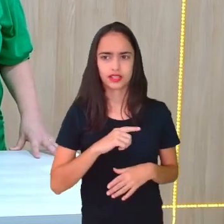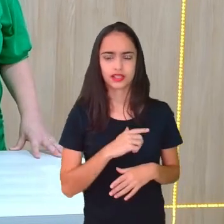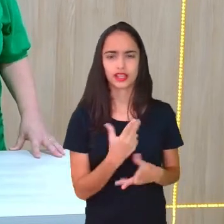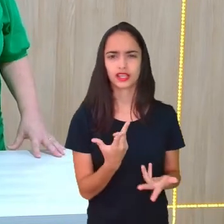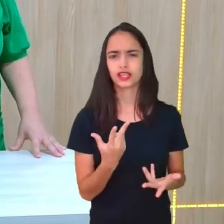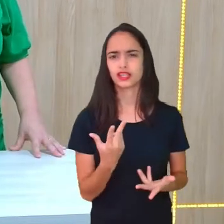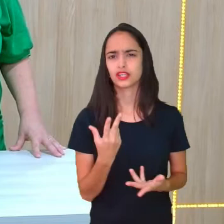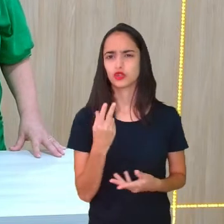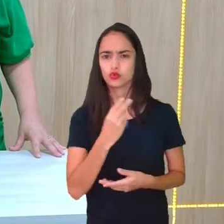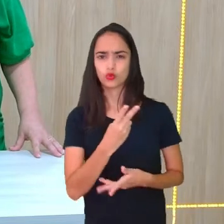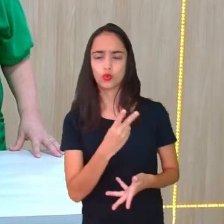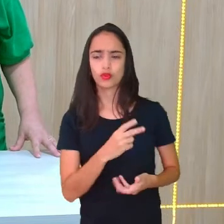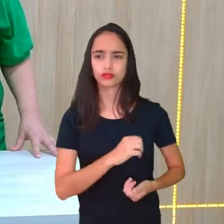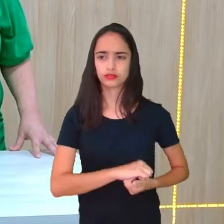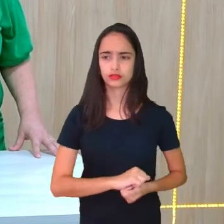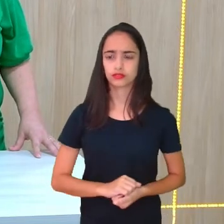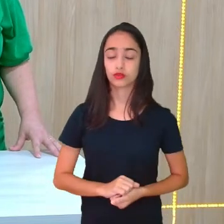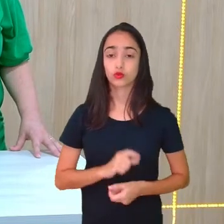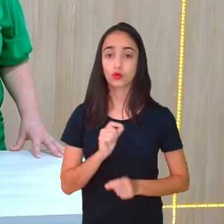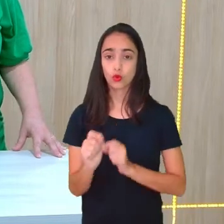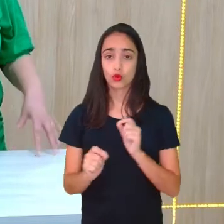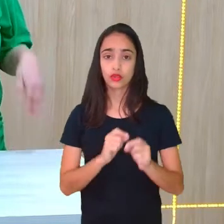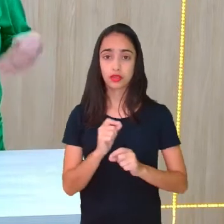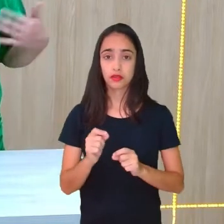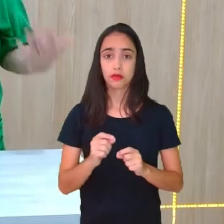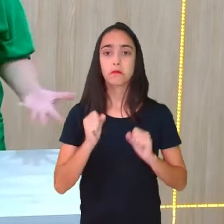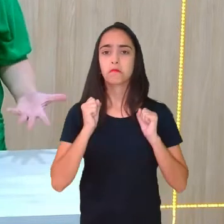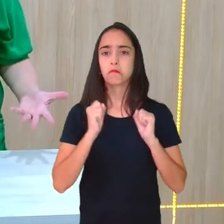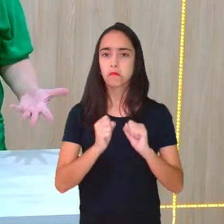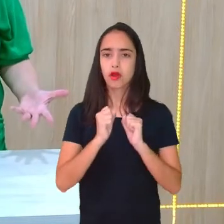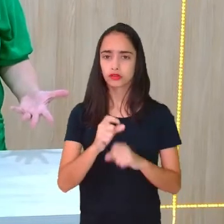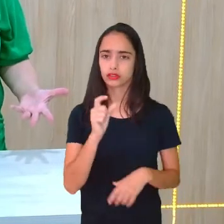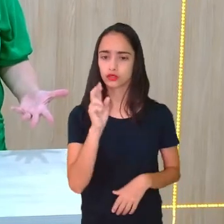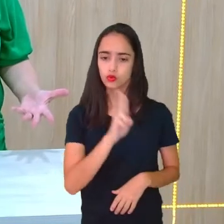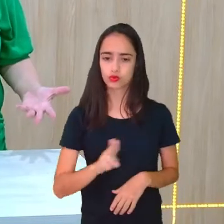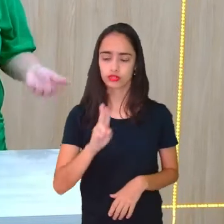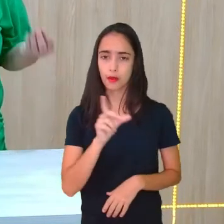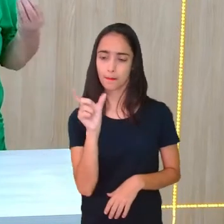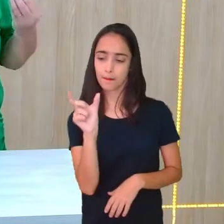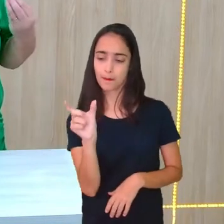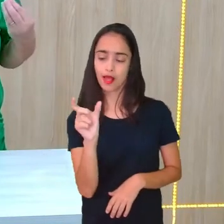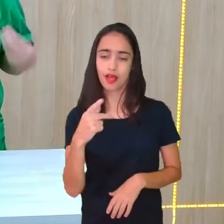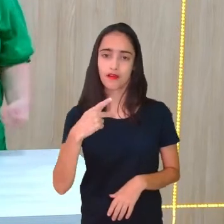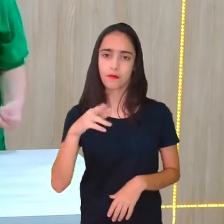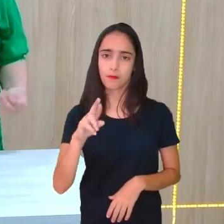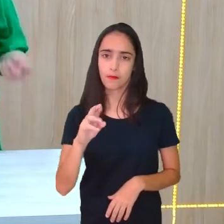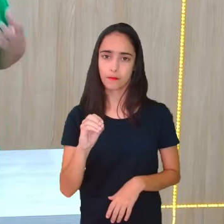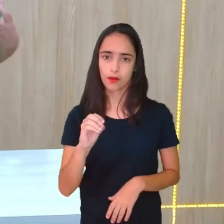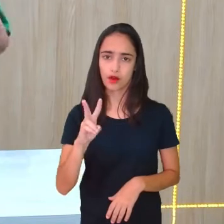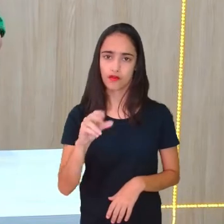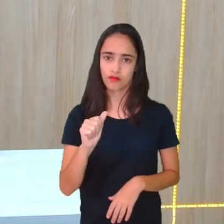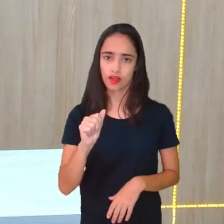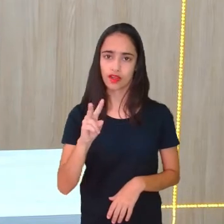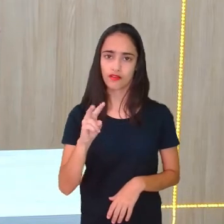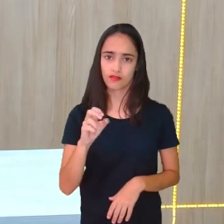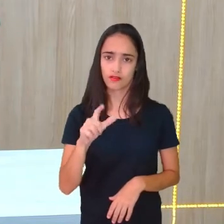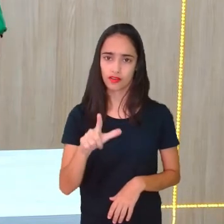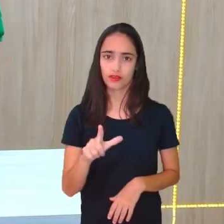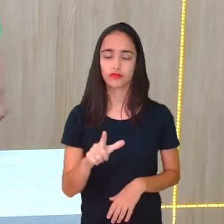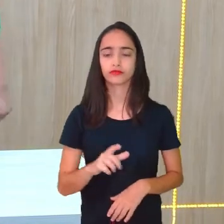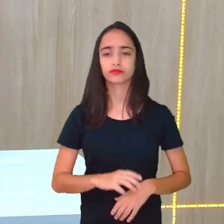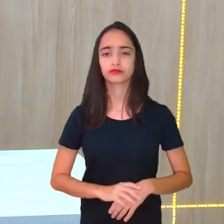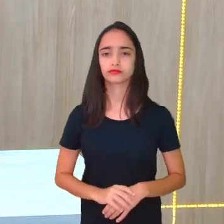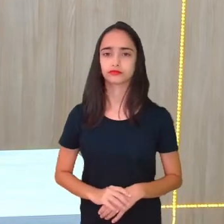Eu diria que é provável. É possível tirar, mas é provável. Quando eu falo em estatística, eu vou